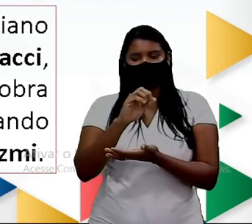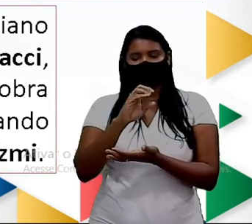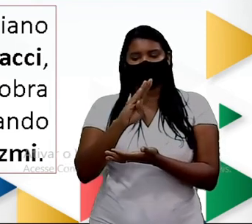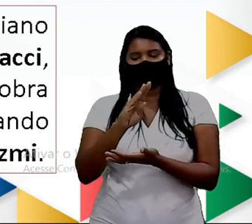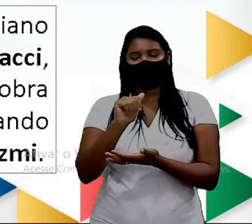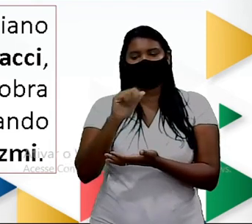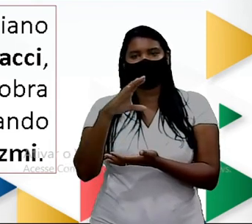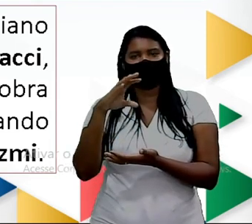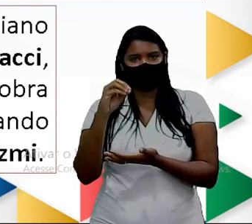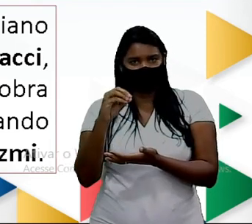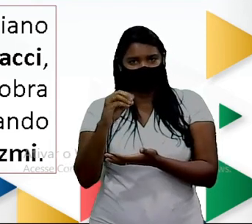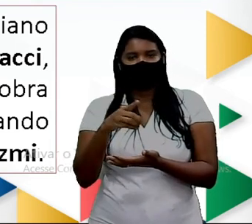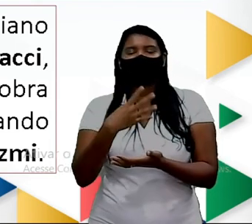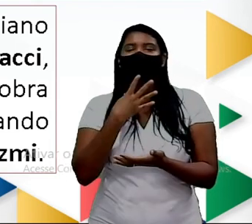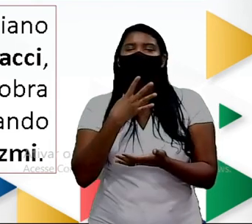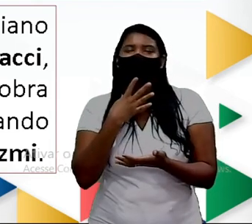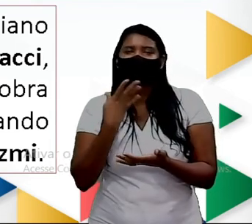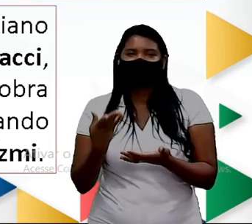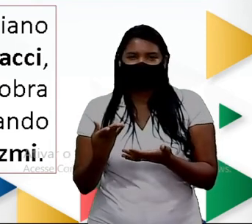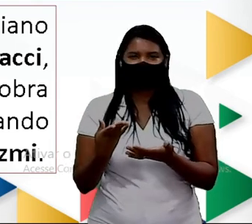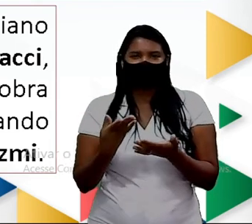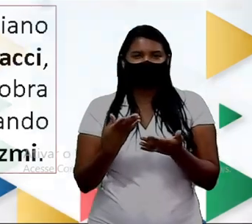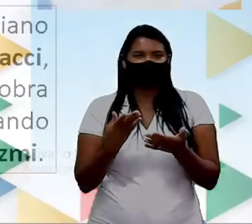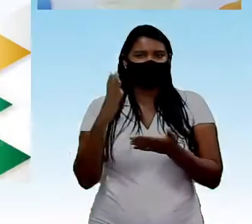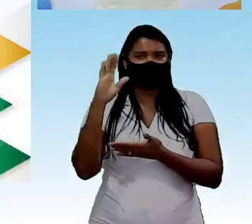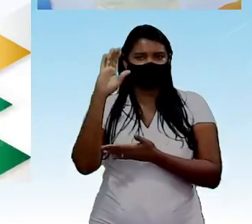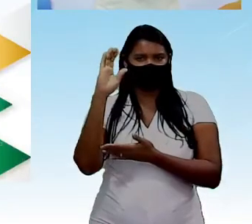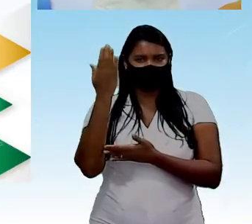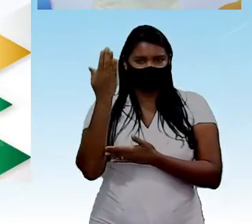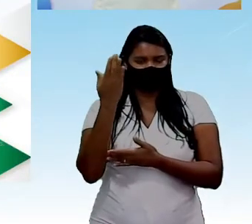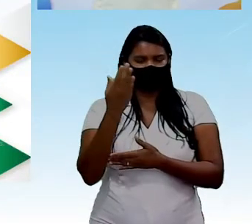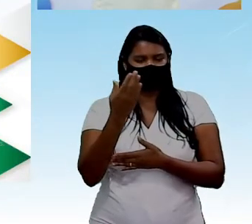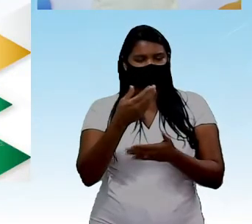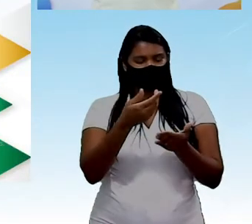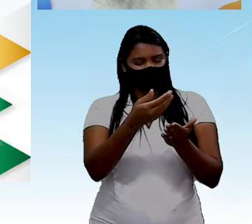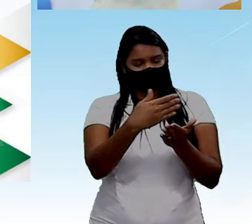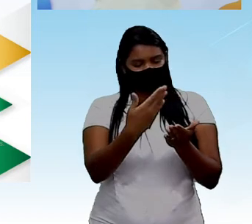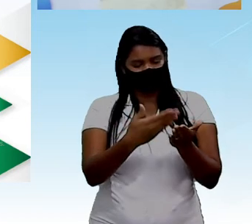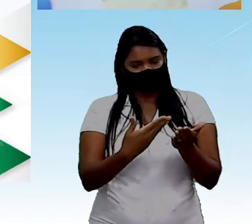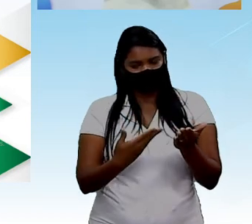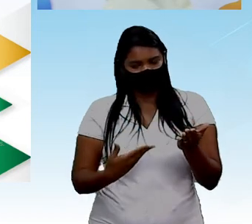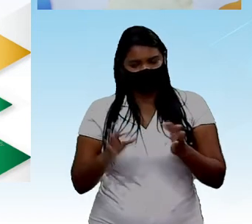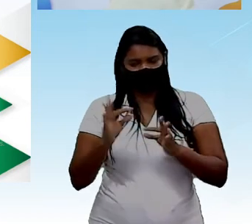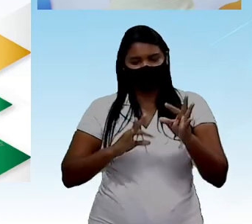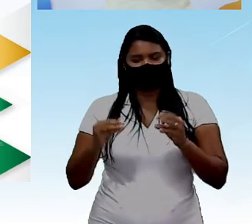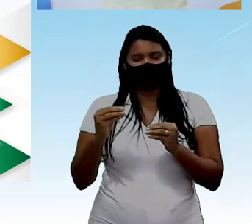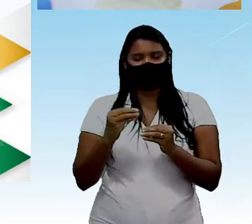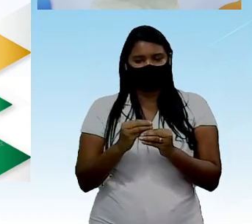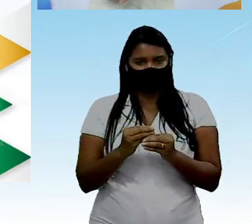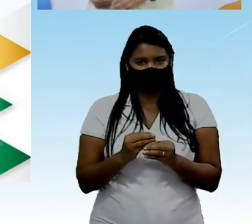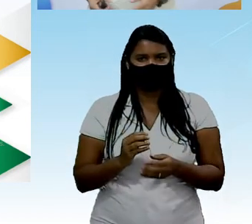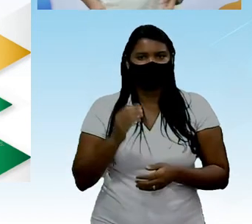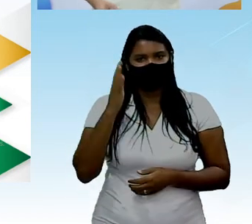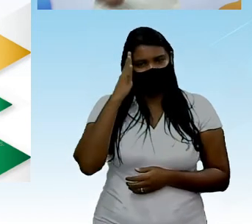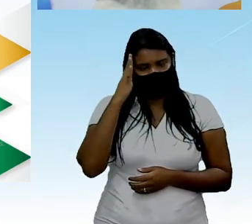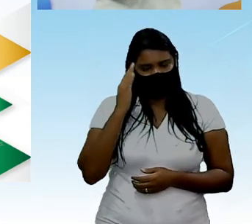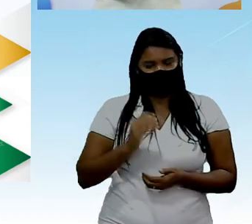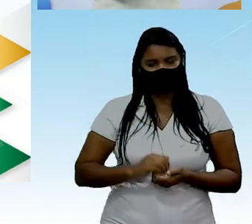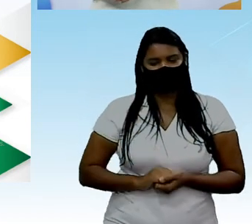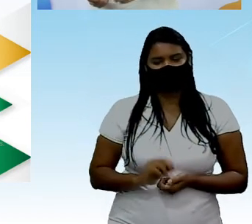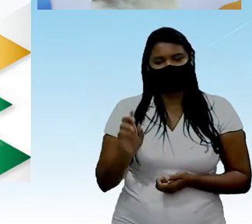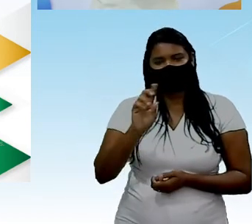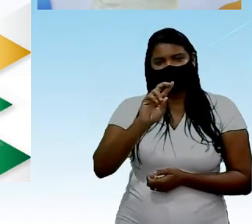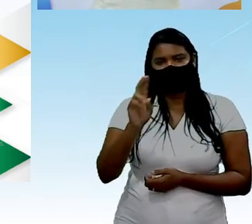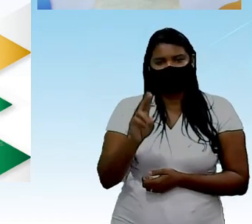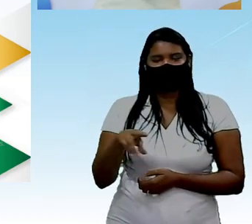lá de madeira, que tem as torres para a gente botar aquelas argolas, que é unidade, dezena, centena, lembra dele? E também tem um